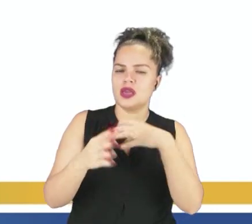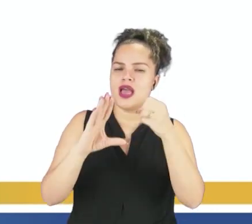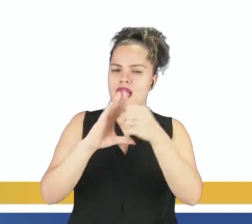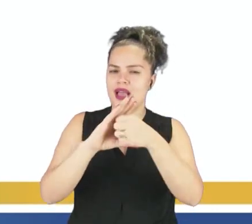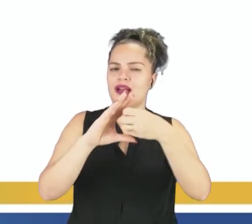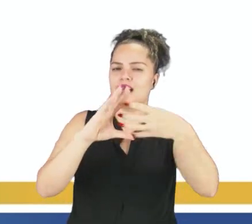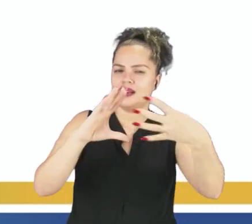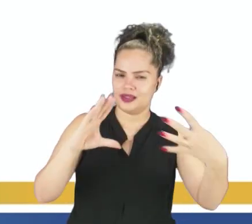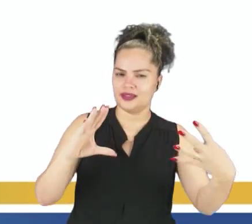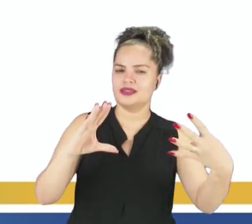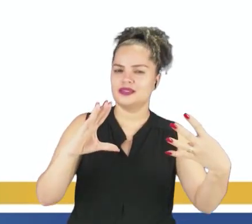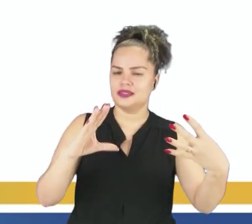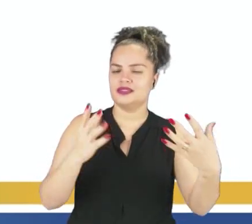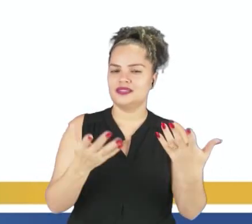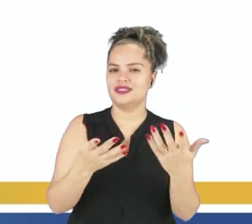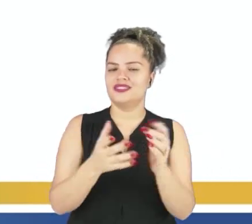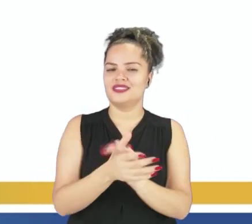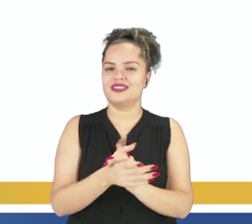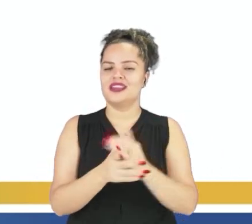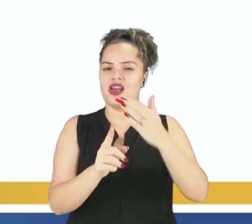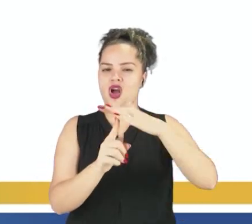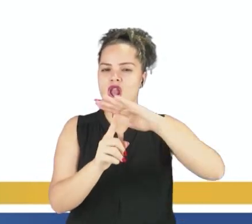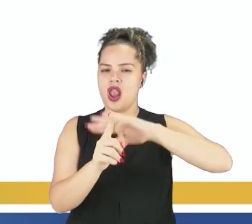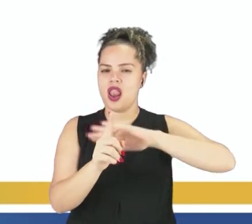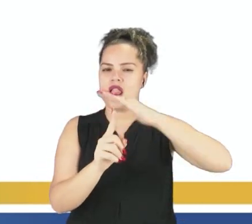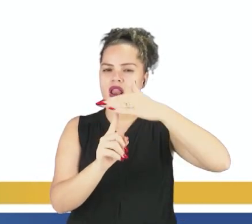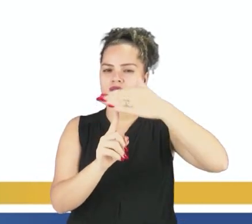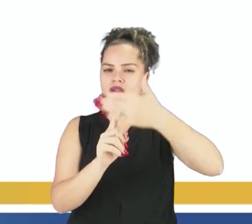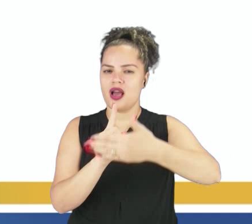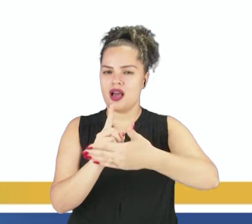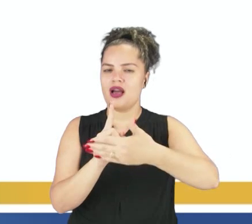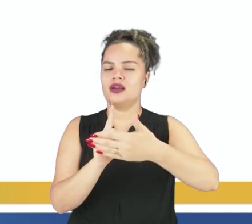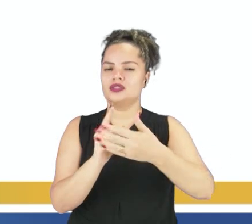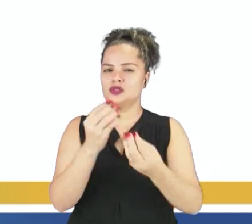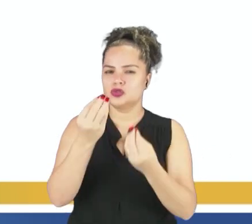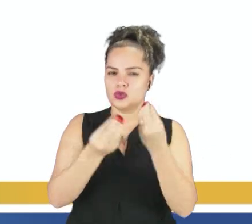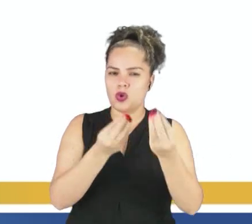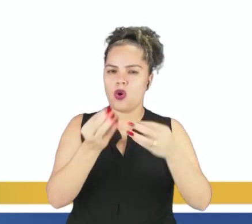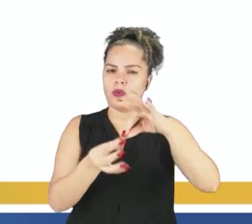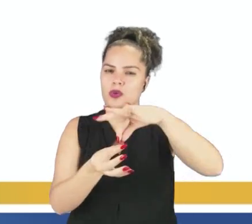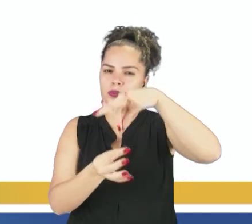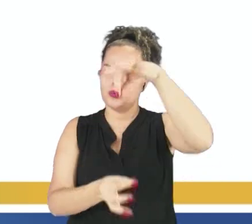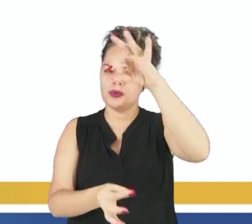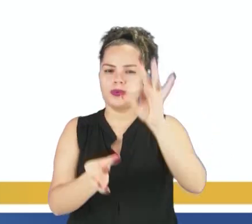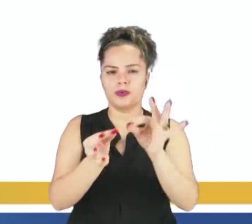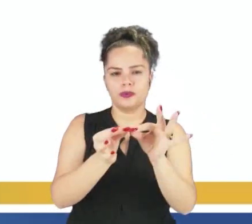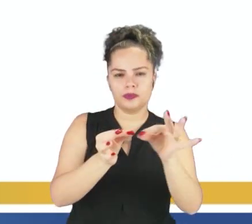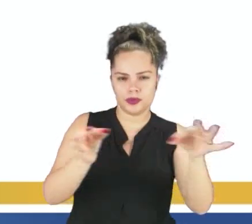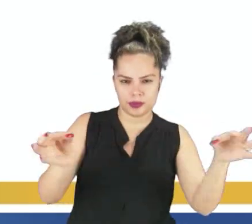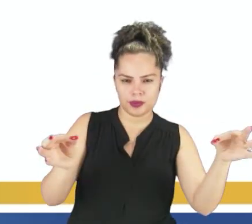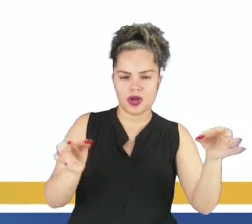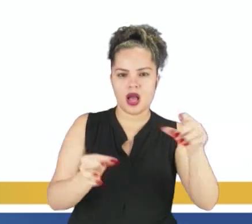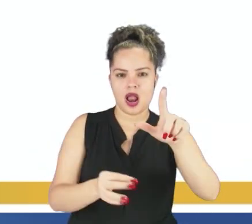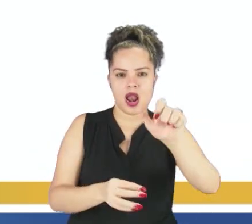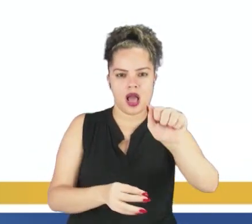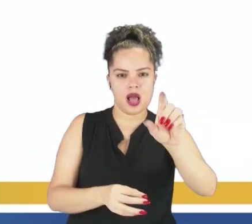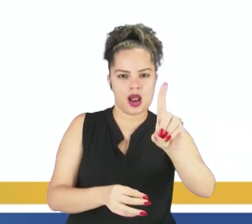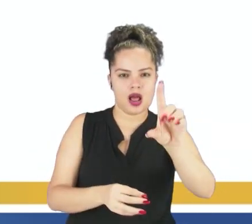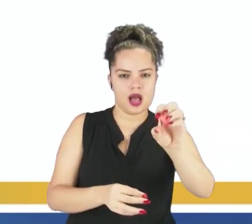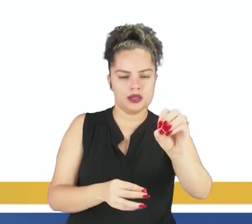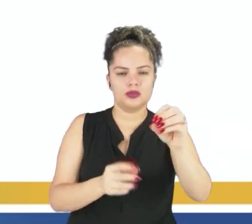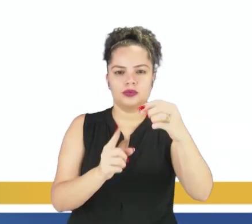certo? Então nós temos o que? Os lados, as linhas que formam o polígono A, beleza? São chamadas de lado.